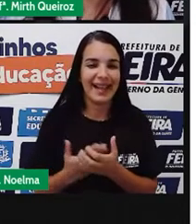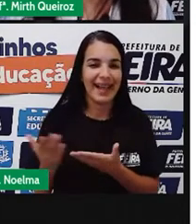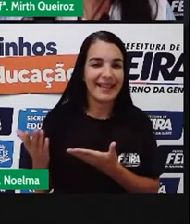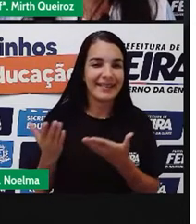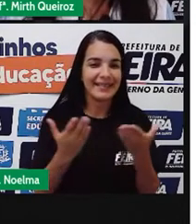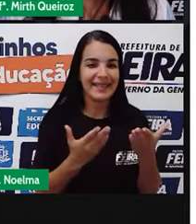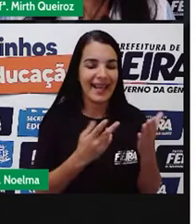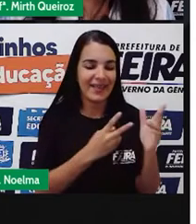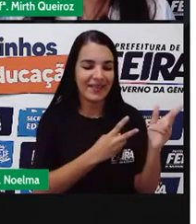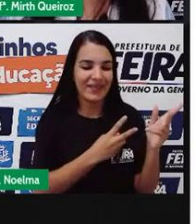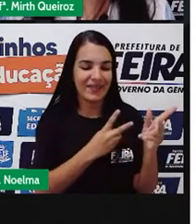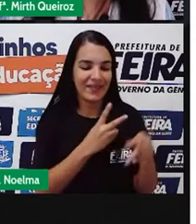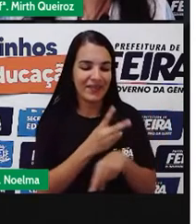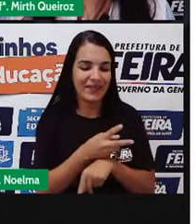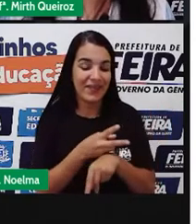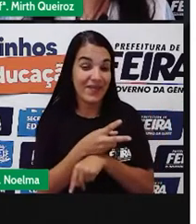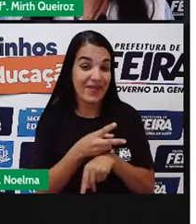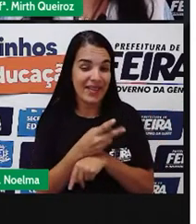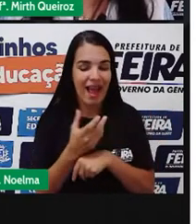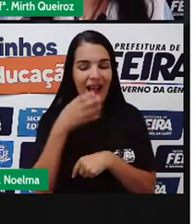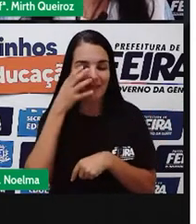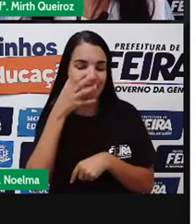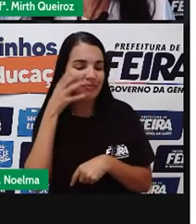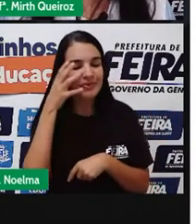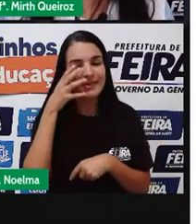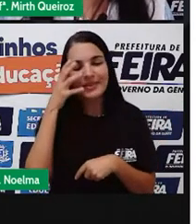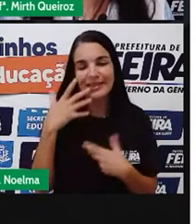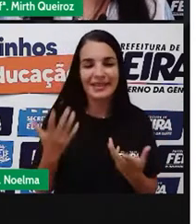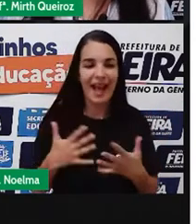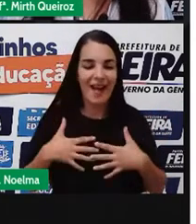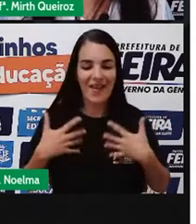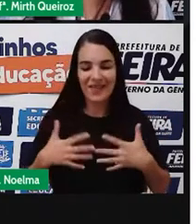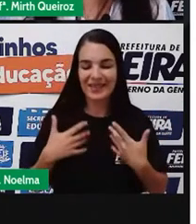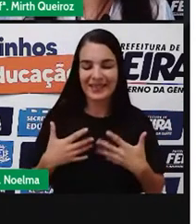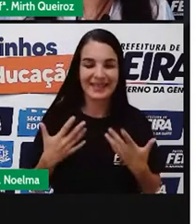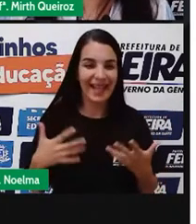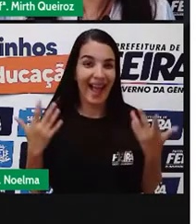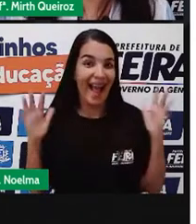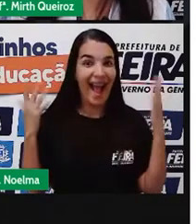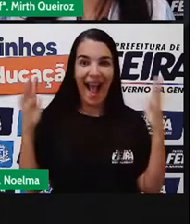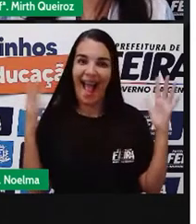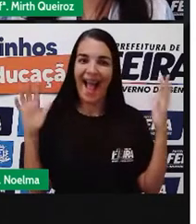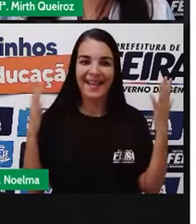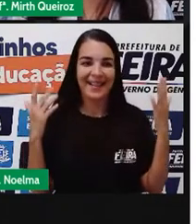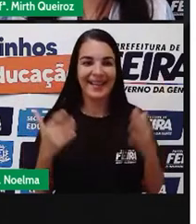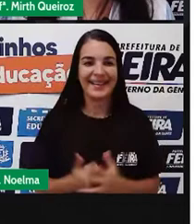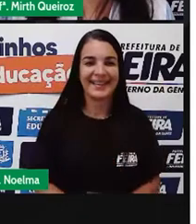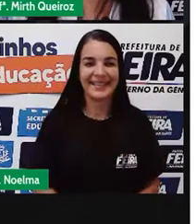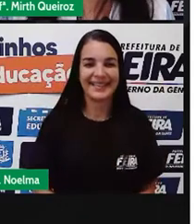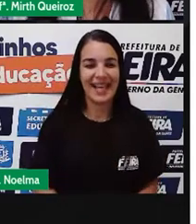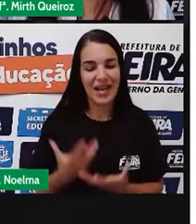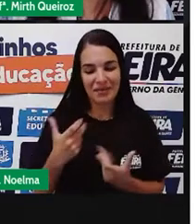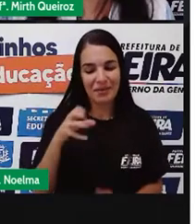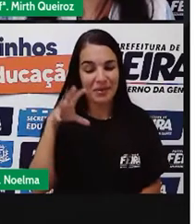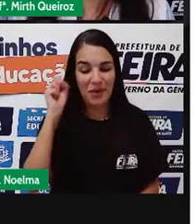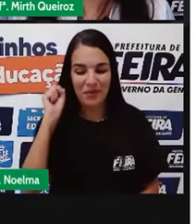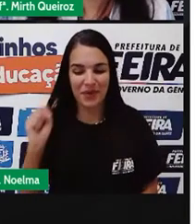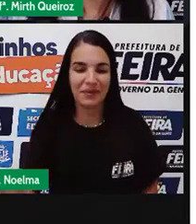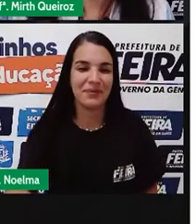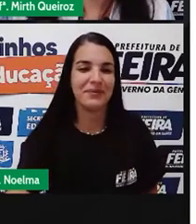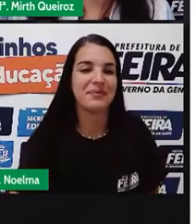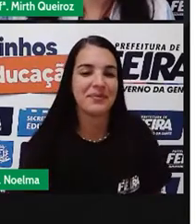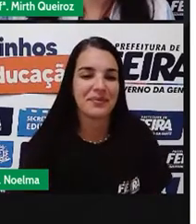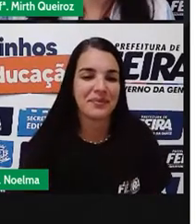vocês uma música, né? Para a gente começar assim, mais, de forma mais animada. Vamos ouvir, gente?